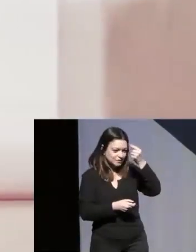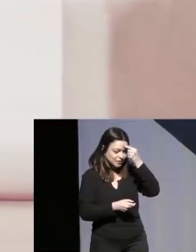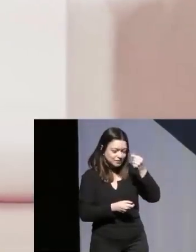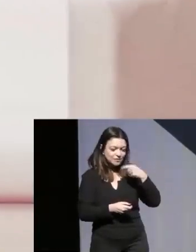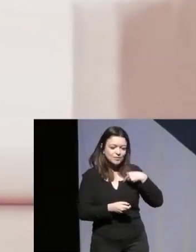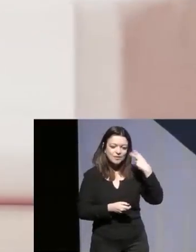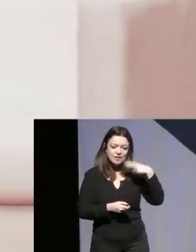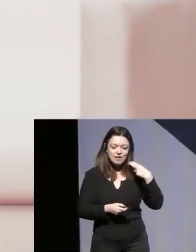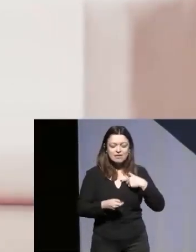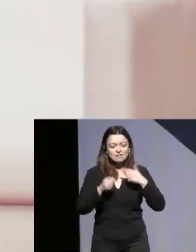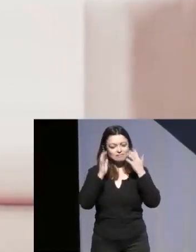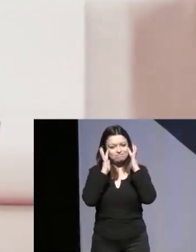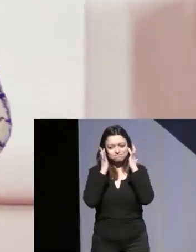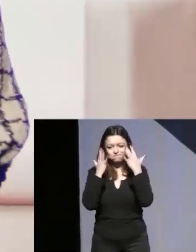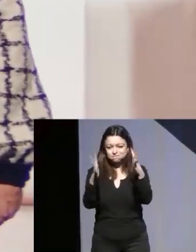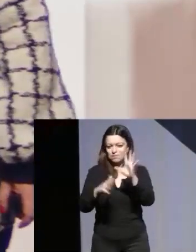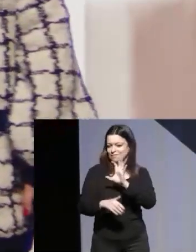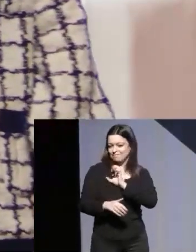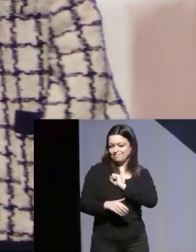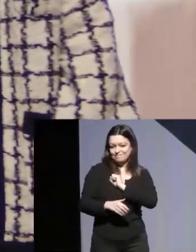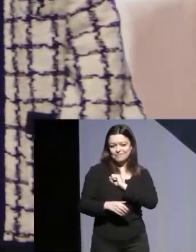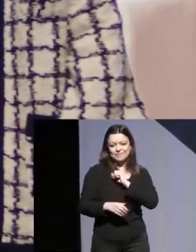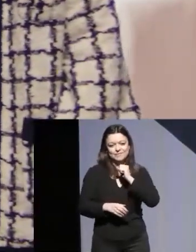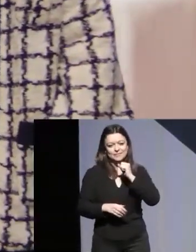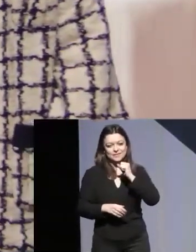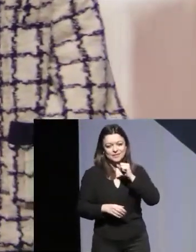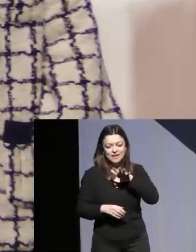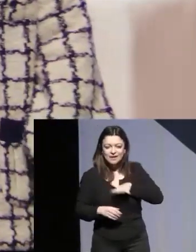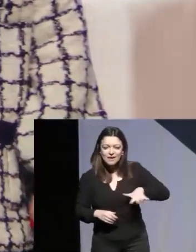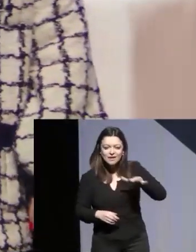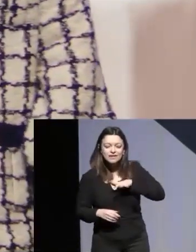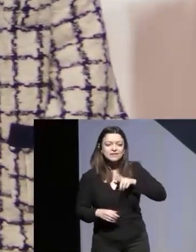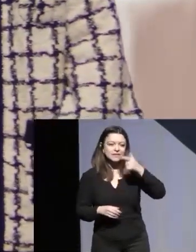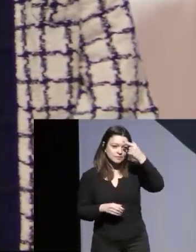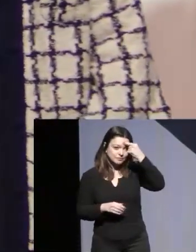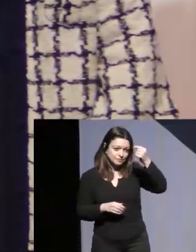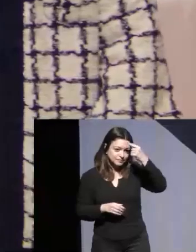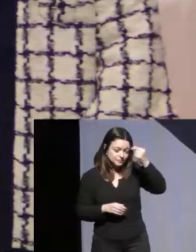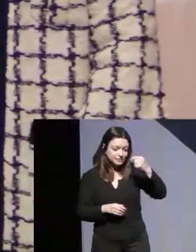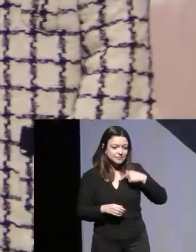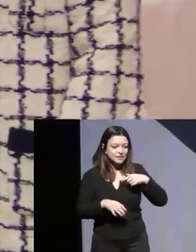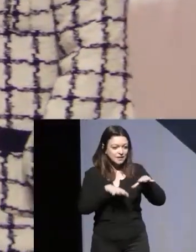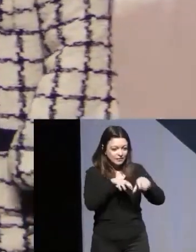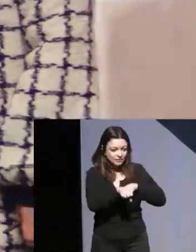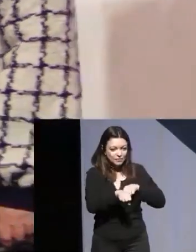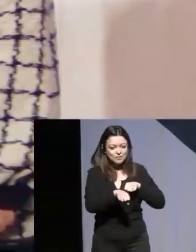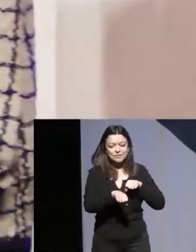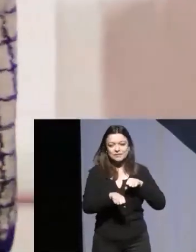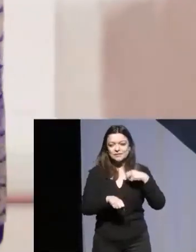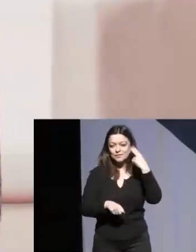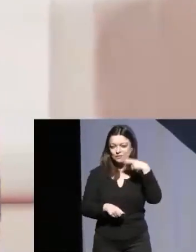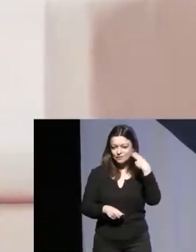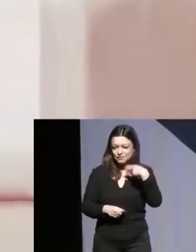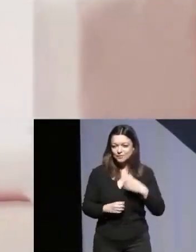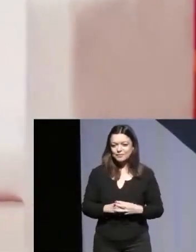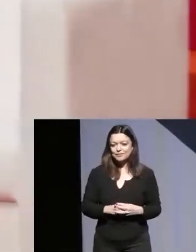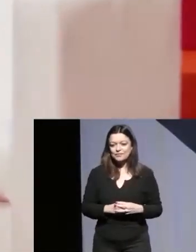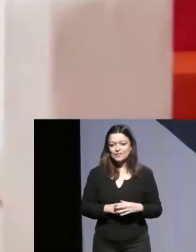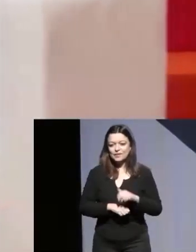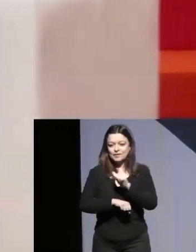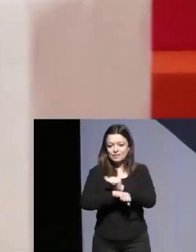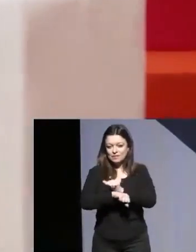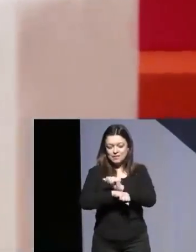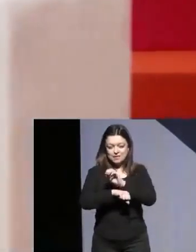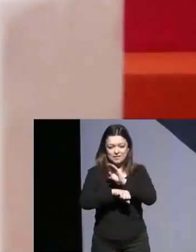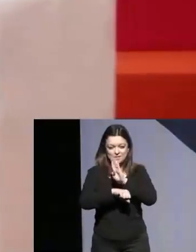paixão pela graduação, por essa faceta aí da minha vida. Agradeço a BD Conch pelo